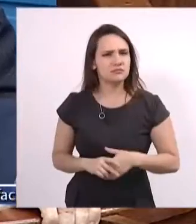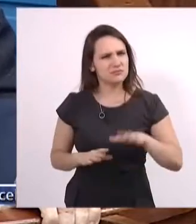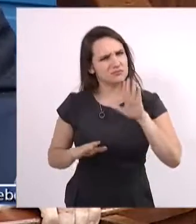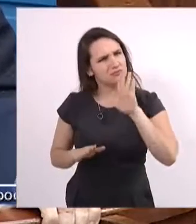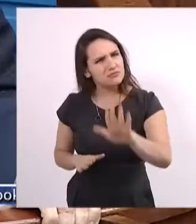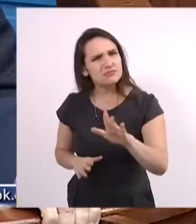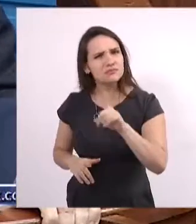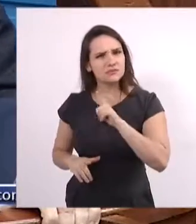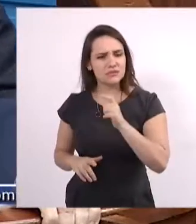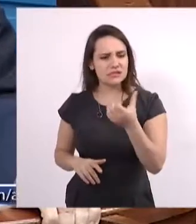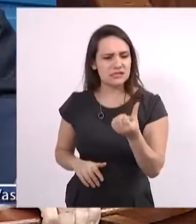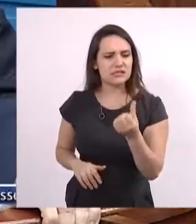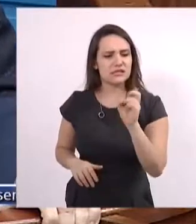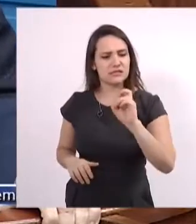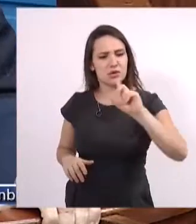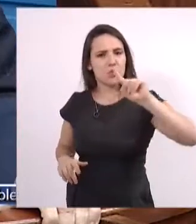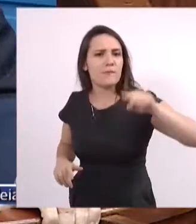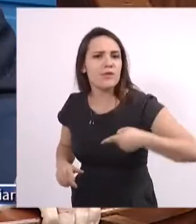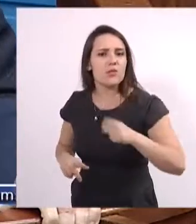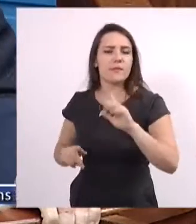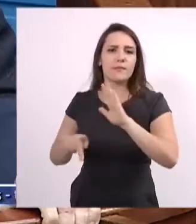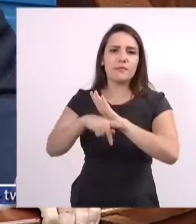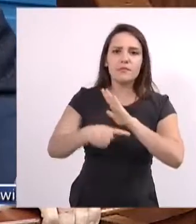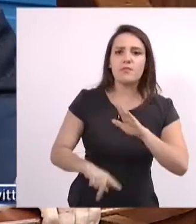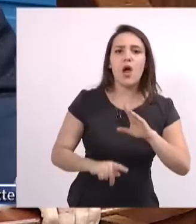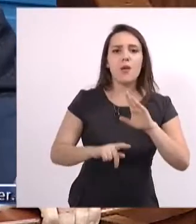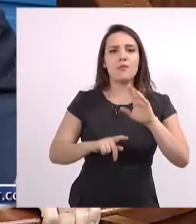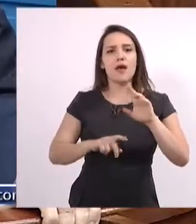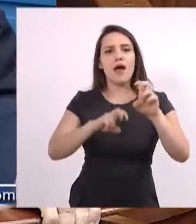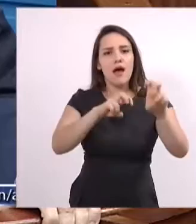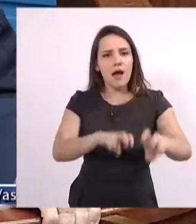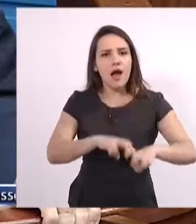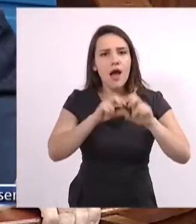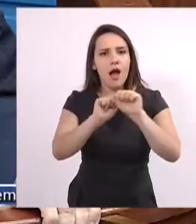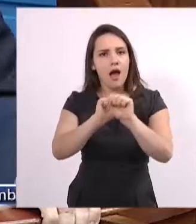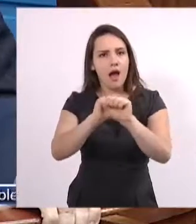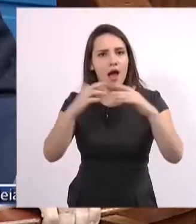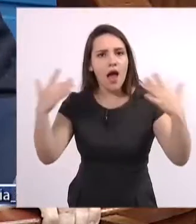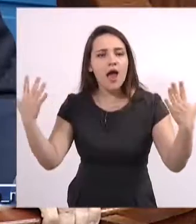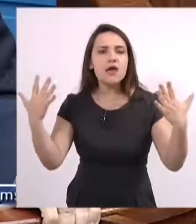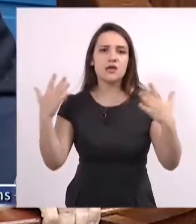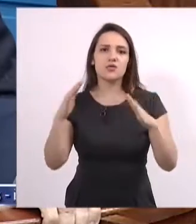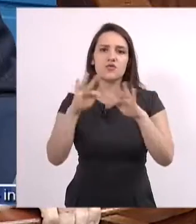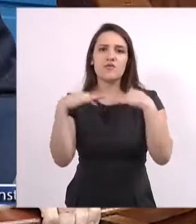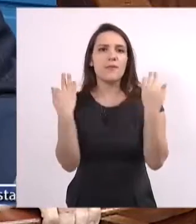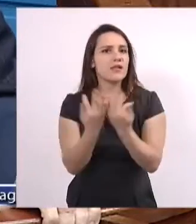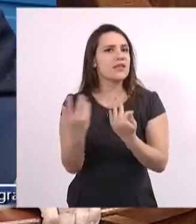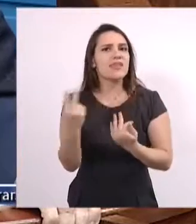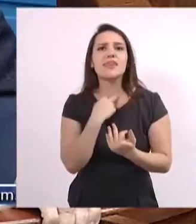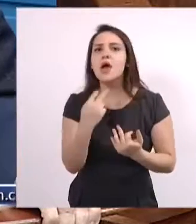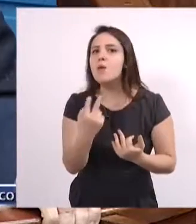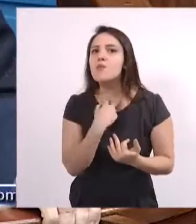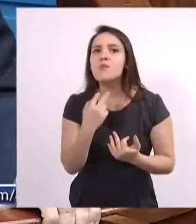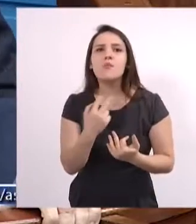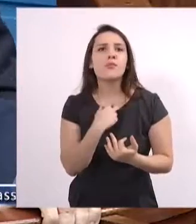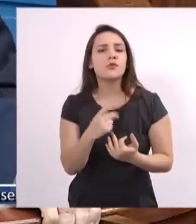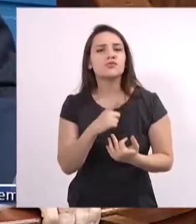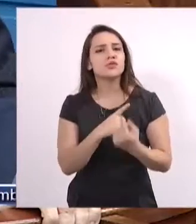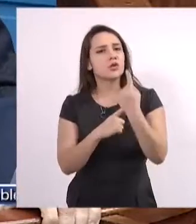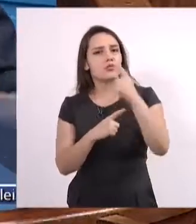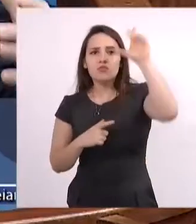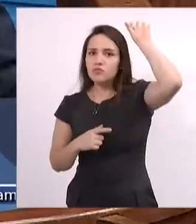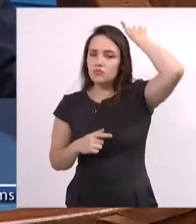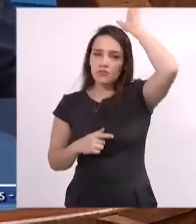mil produtores da agricultura familiar não pode ter um frango na sua propriedade para